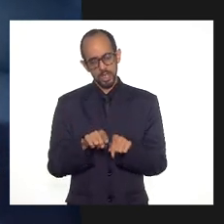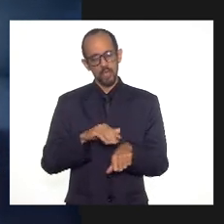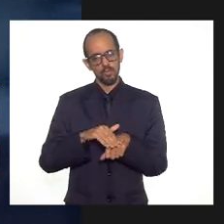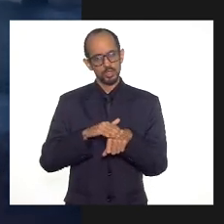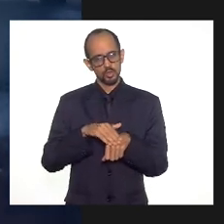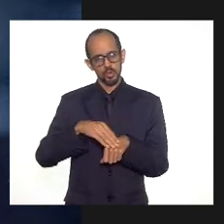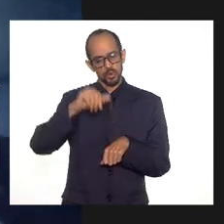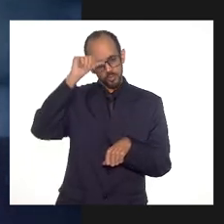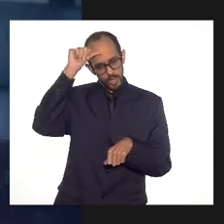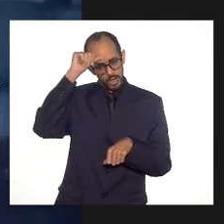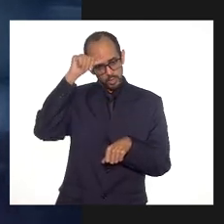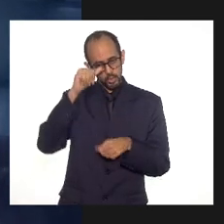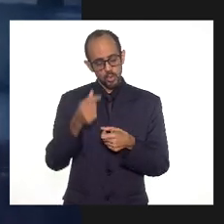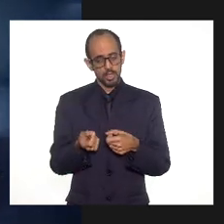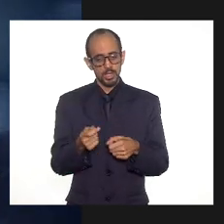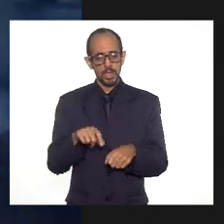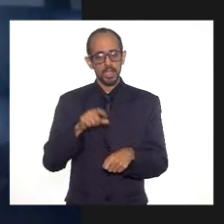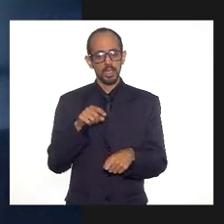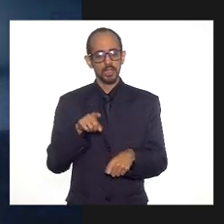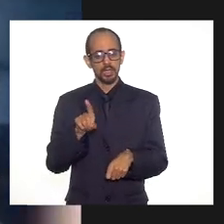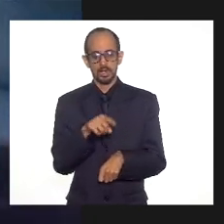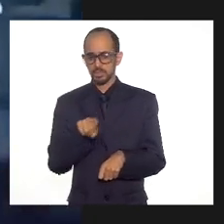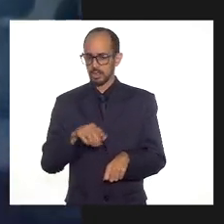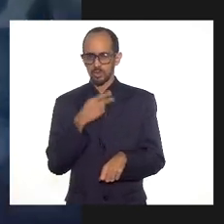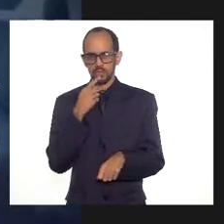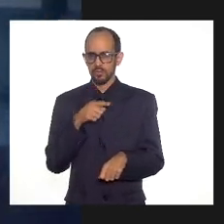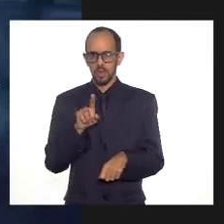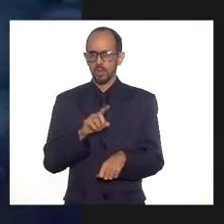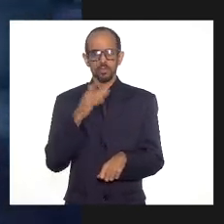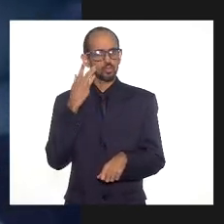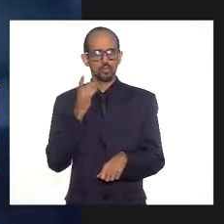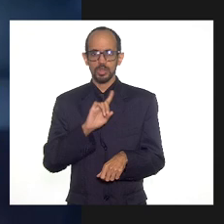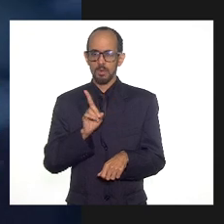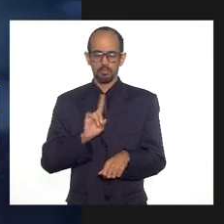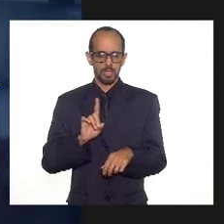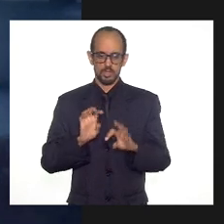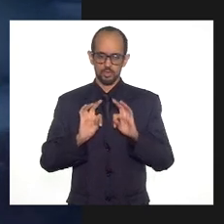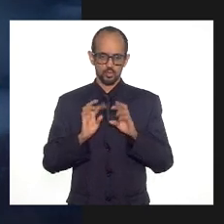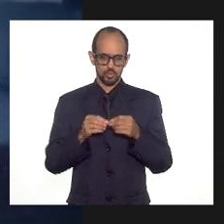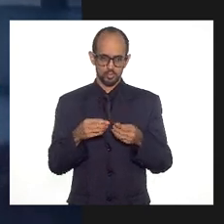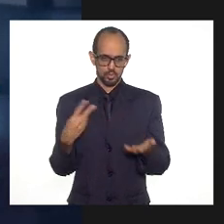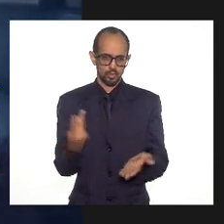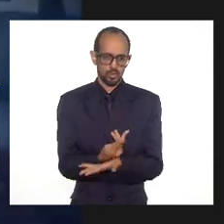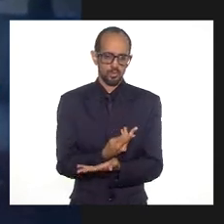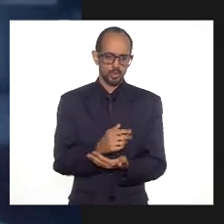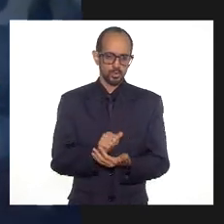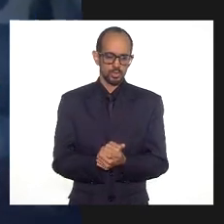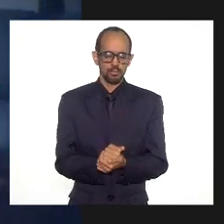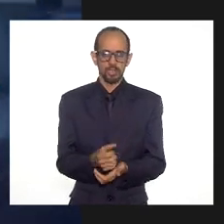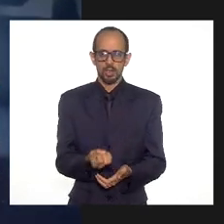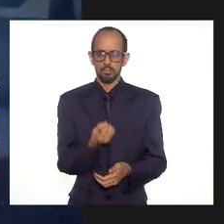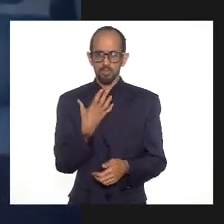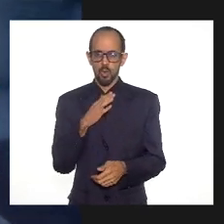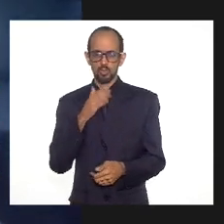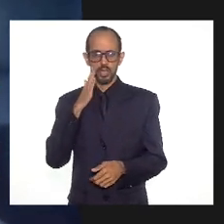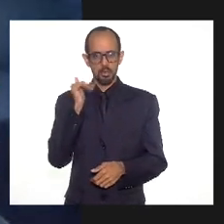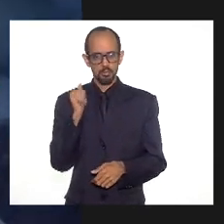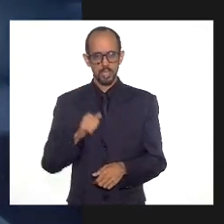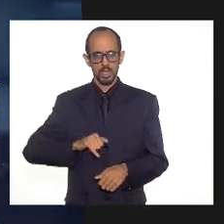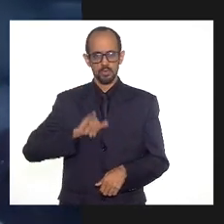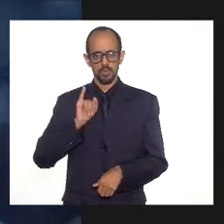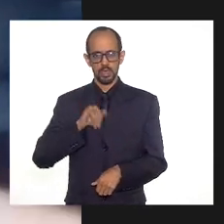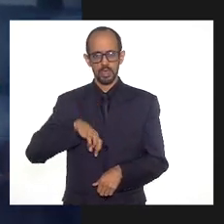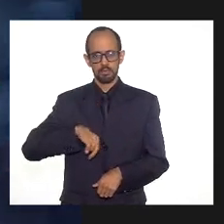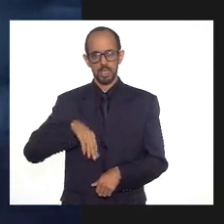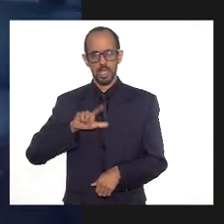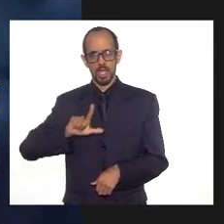com o governador, ele voltou atrás, ele disse que nem sabia dessa situação toda, mas é muito bom saber que o ML vai continuar em Campo Grande. Então, eu queria